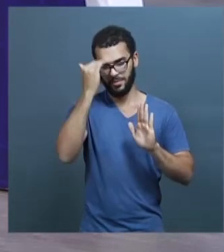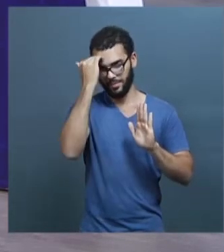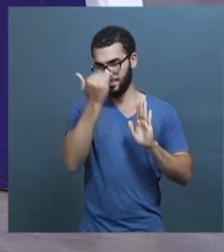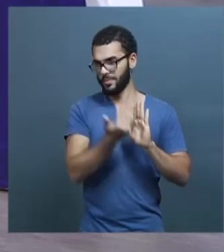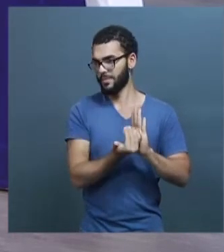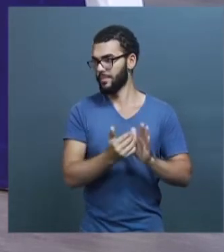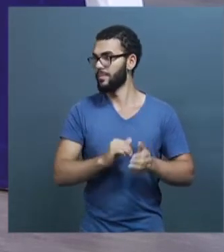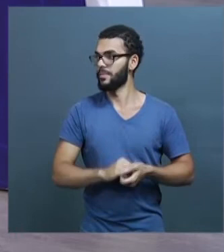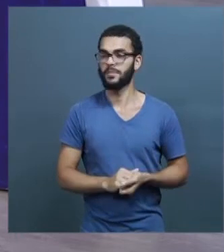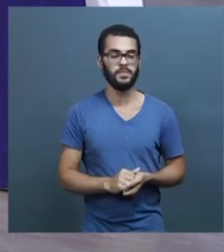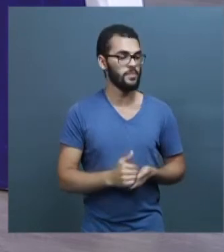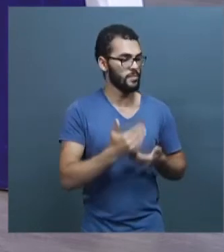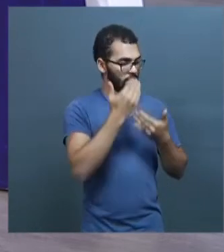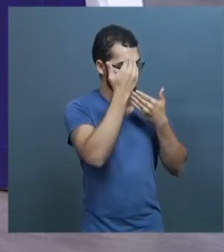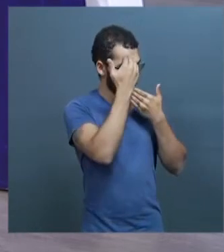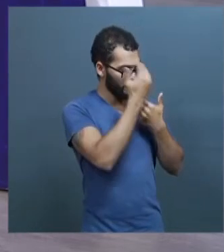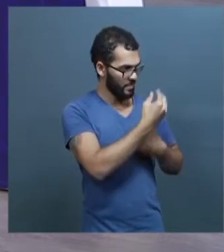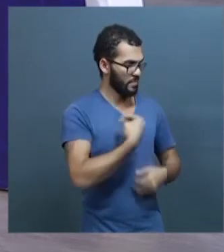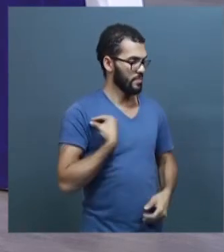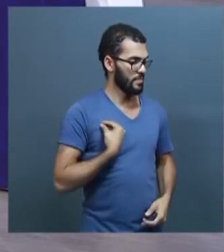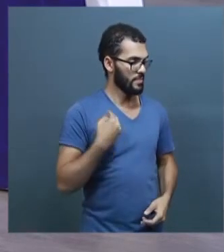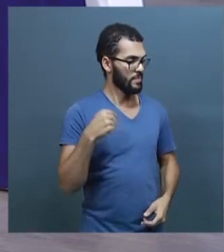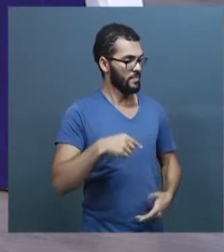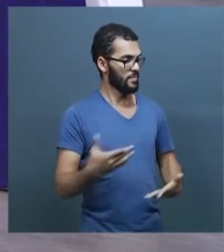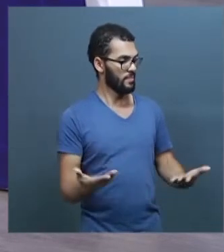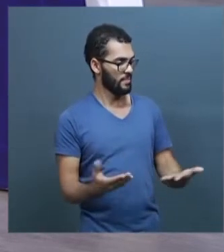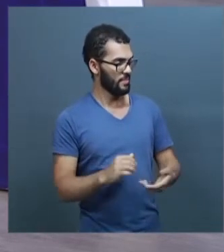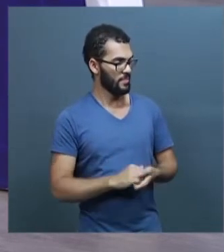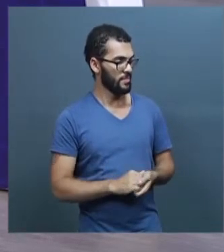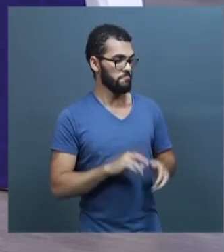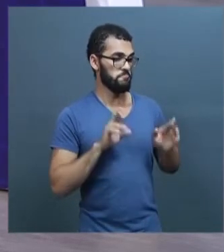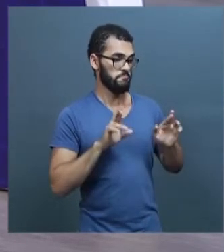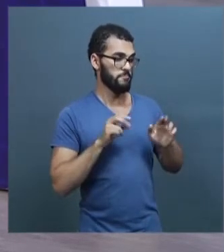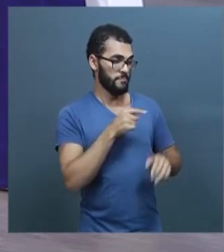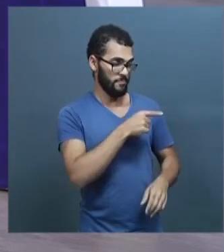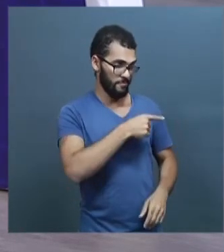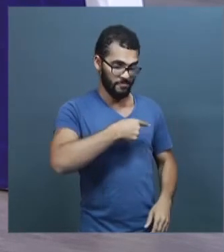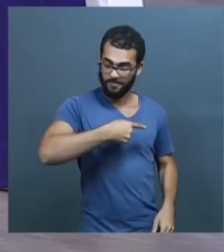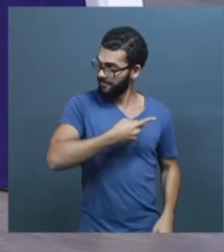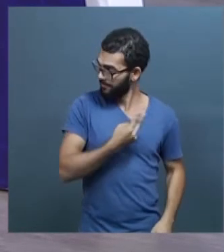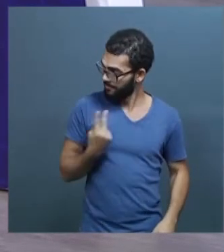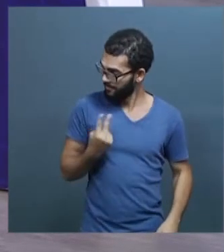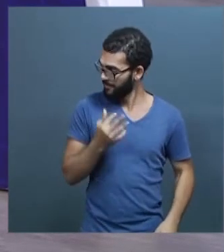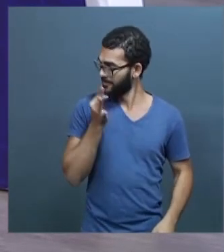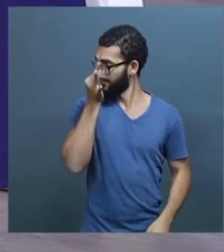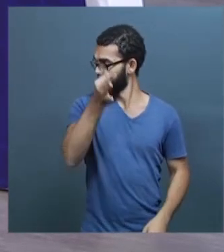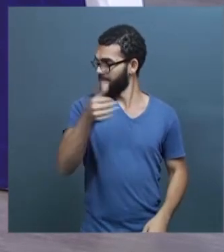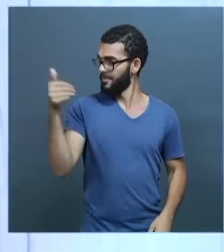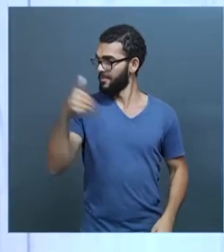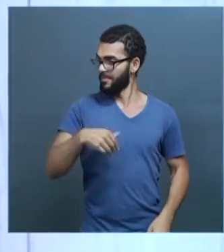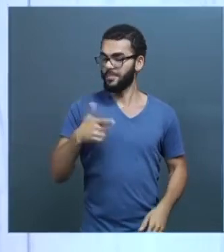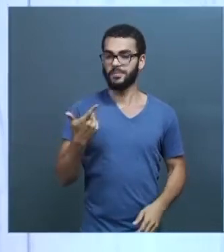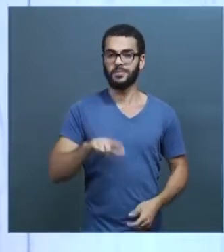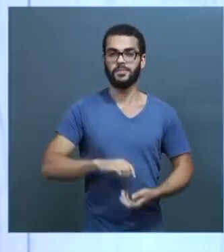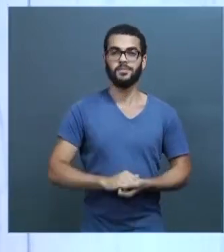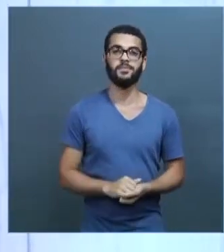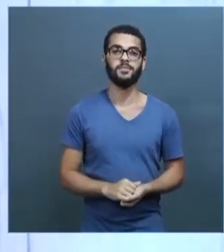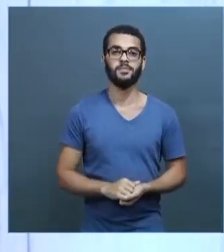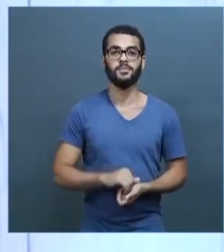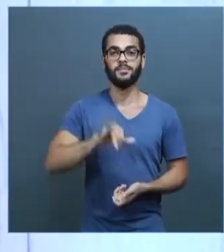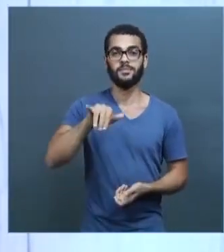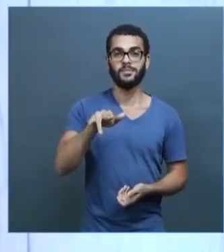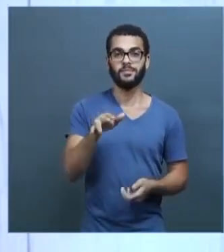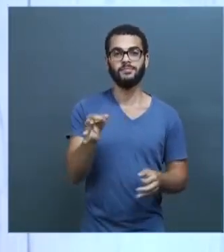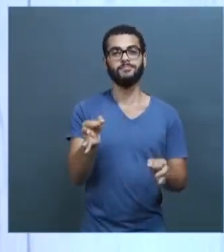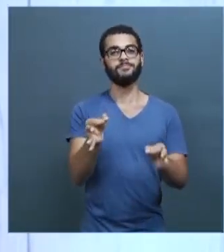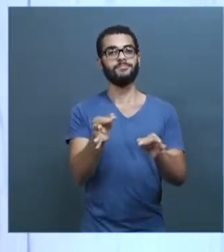Leila, muito obrigada pela sua participação aqui hoje. Viu? Espero que vocês voltem mais vezes no Jornal da UFO. Com certeza. E o nosso jornal fica